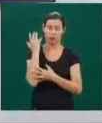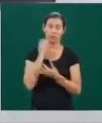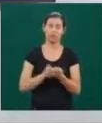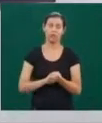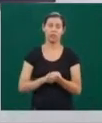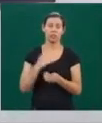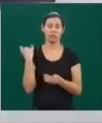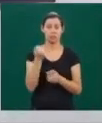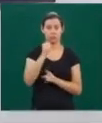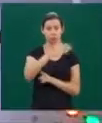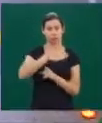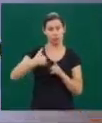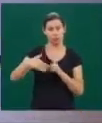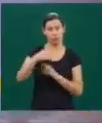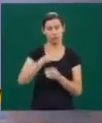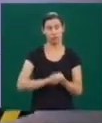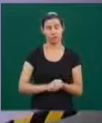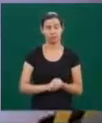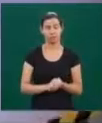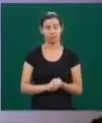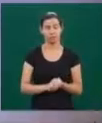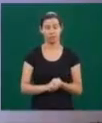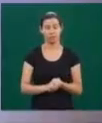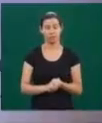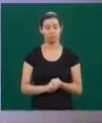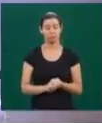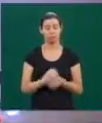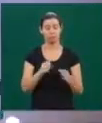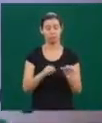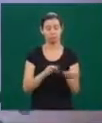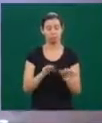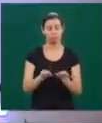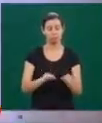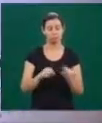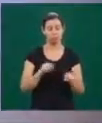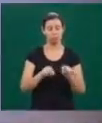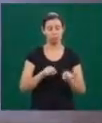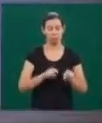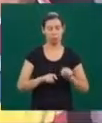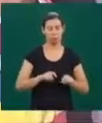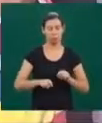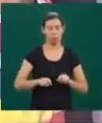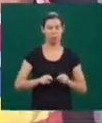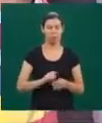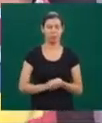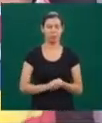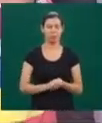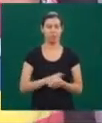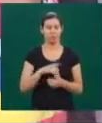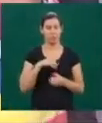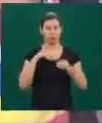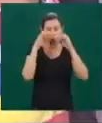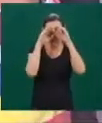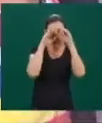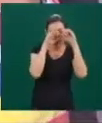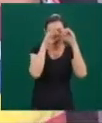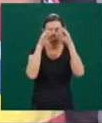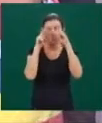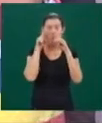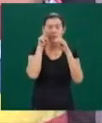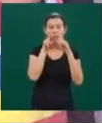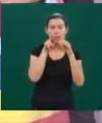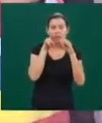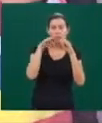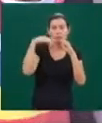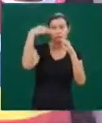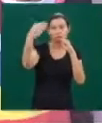da socialização. Os botões controlam tudo. E aqui é possível ver como estão as coisas